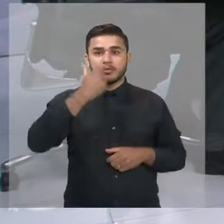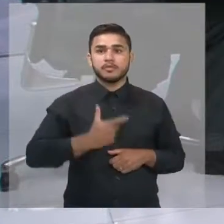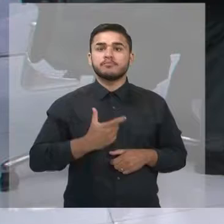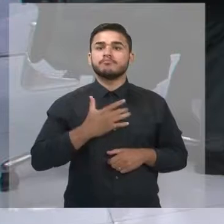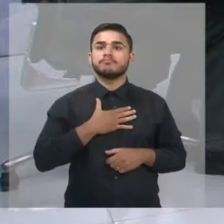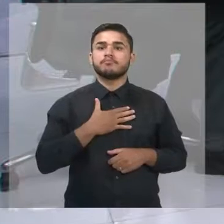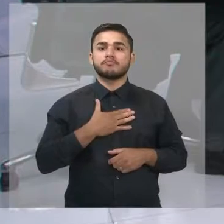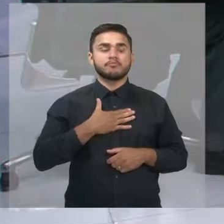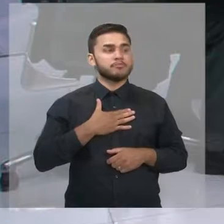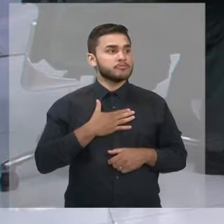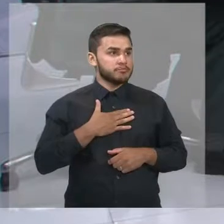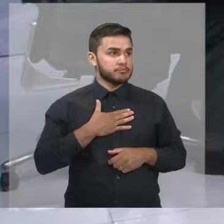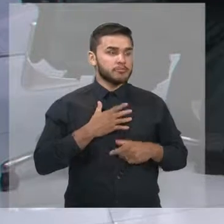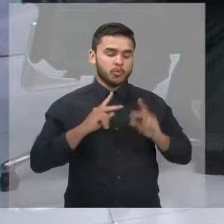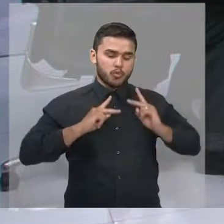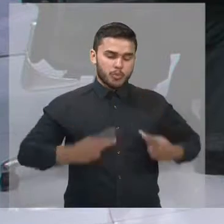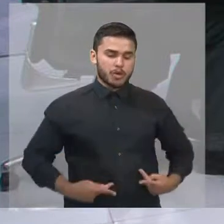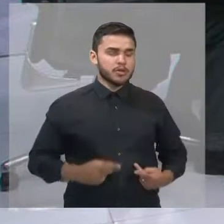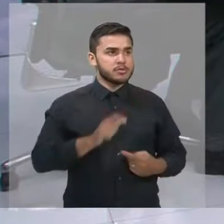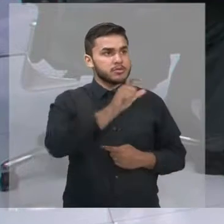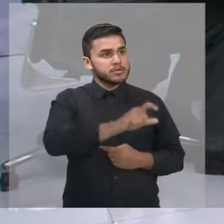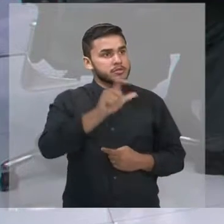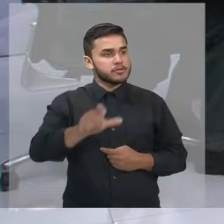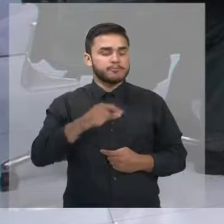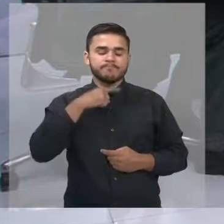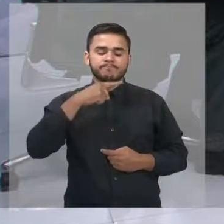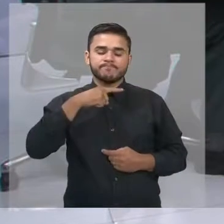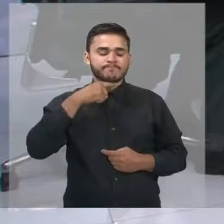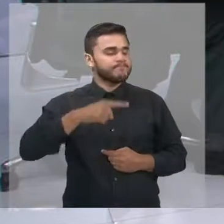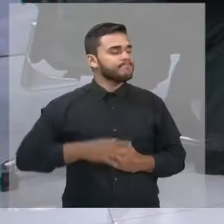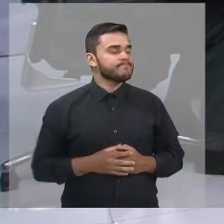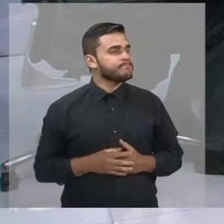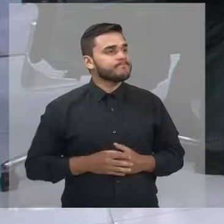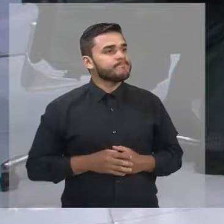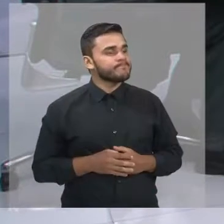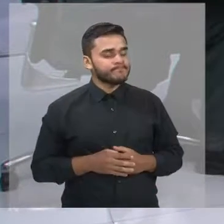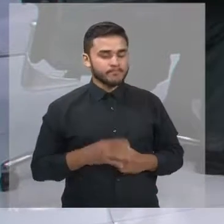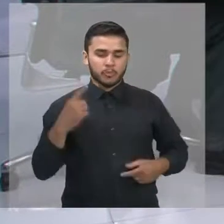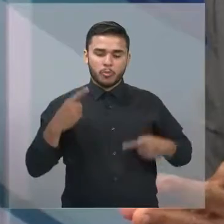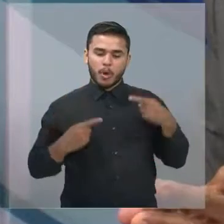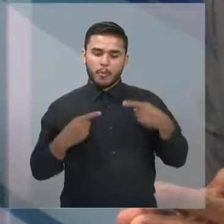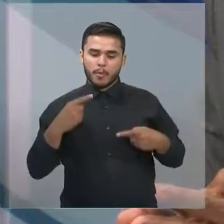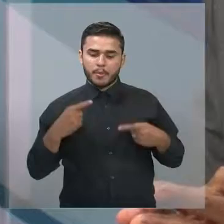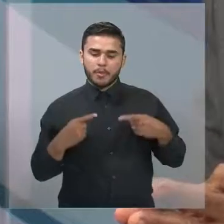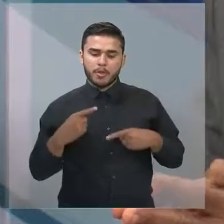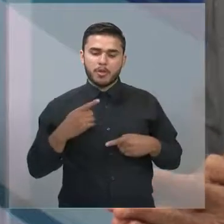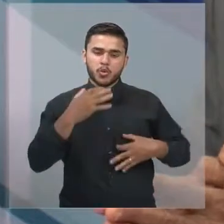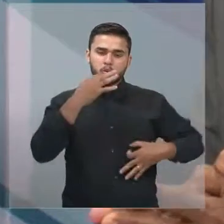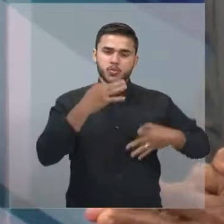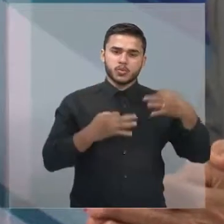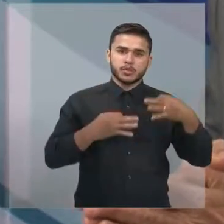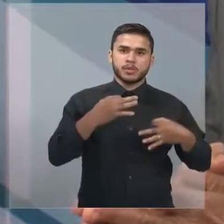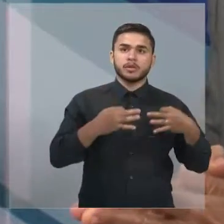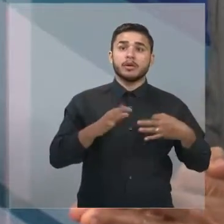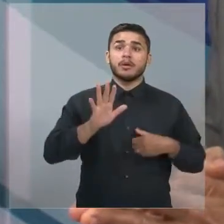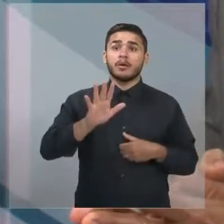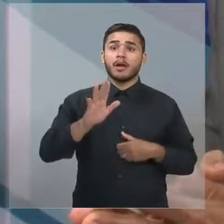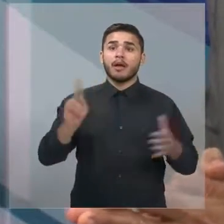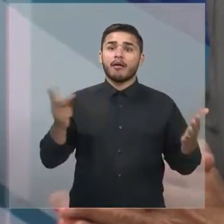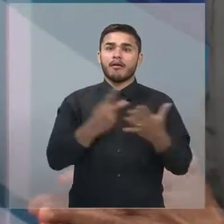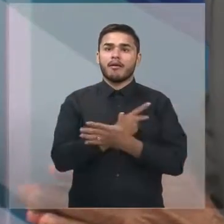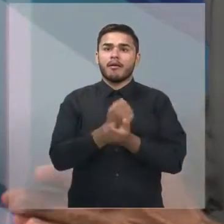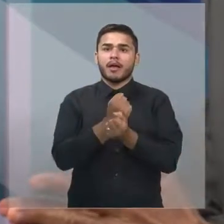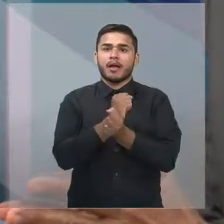não. Você evolui nas instituições jurídicas e políticas e transforma